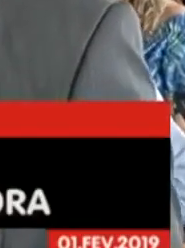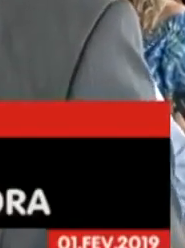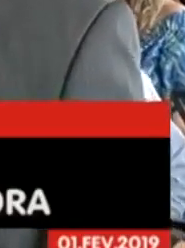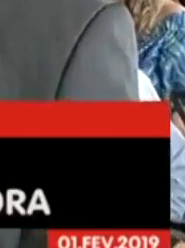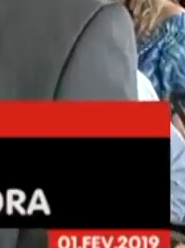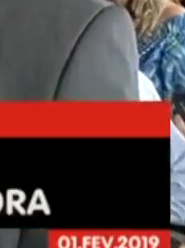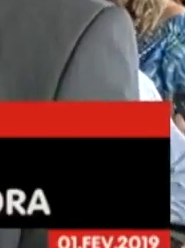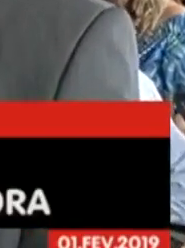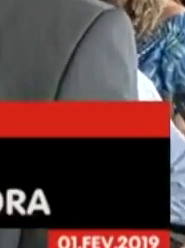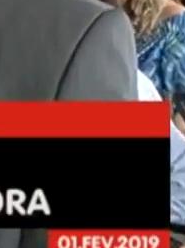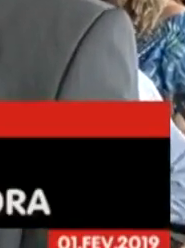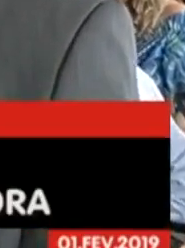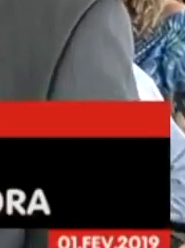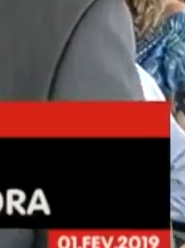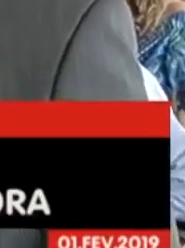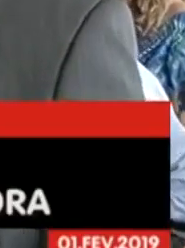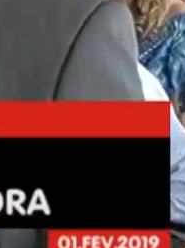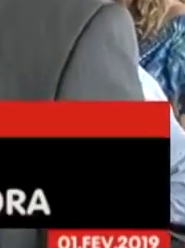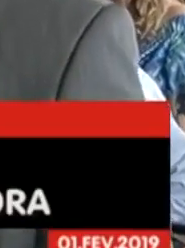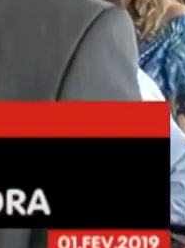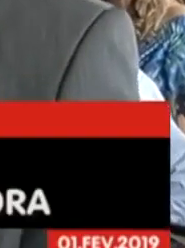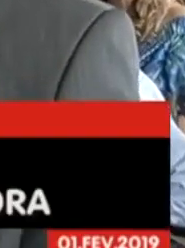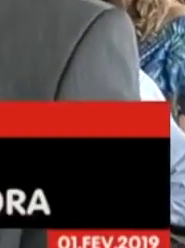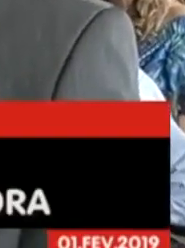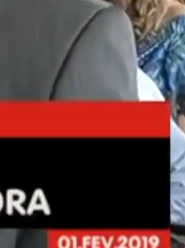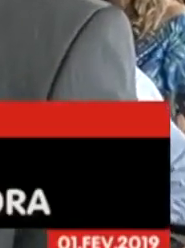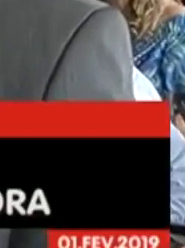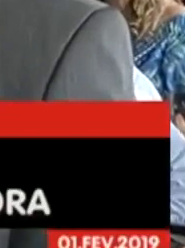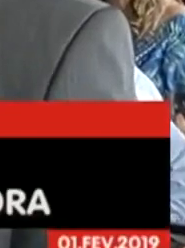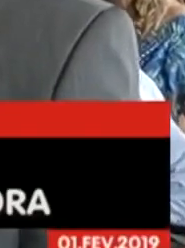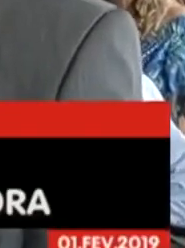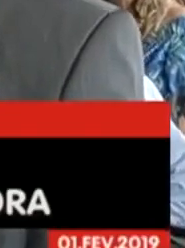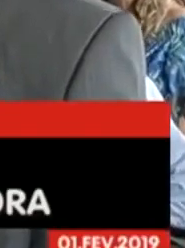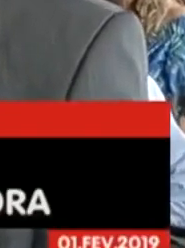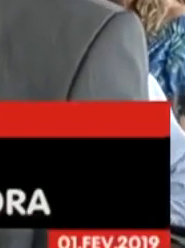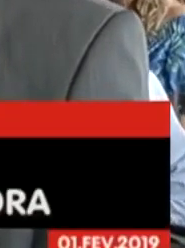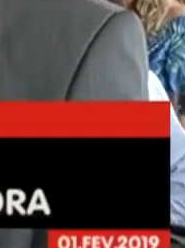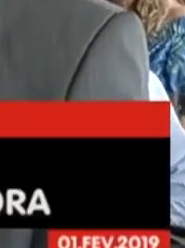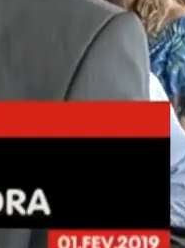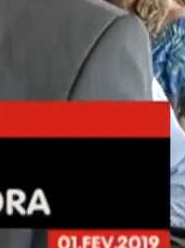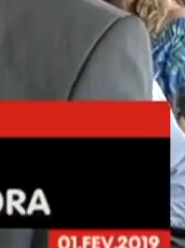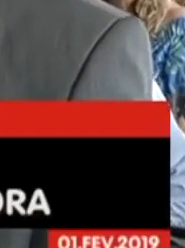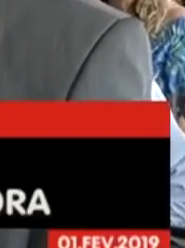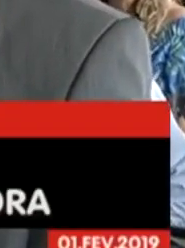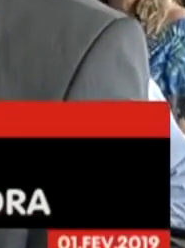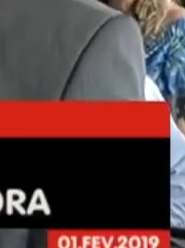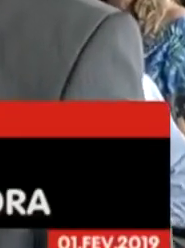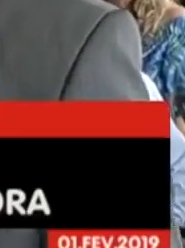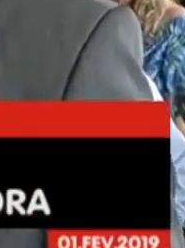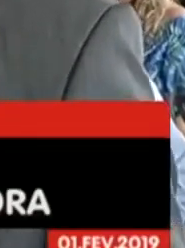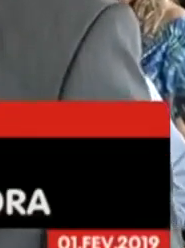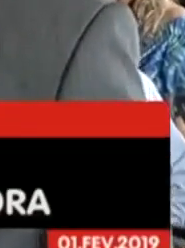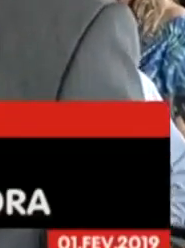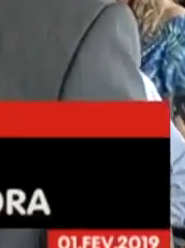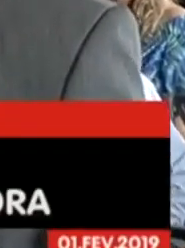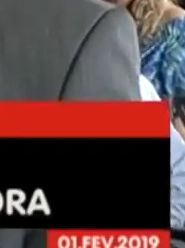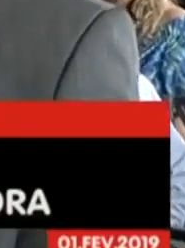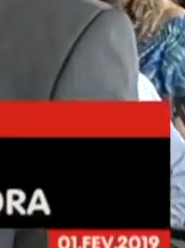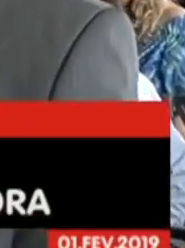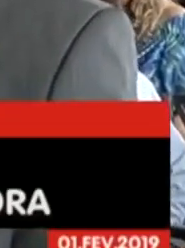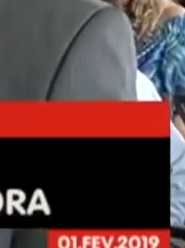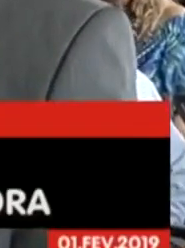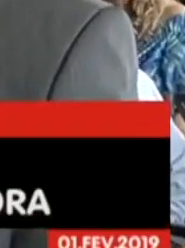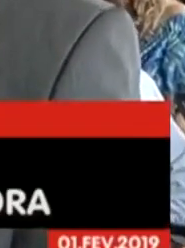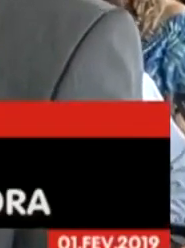um Estado problemático e agora com essa situação também do rompimento da barragem do Bonari, só veio